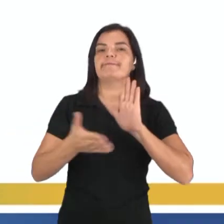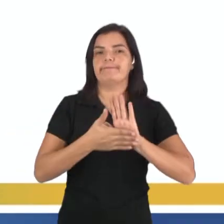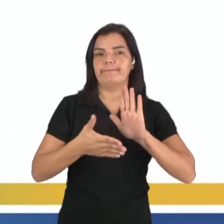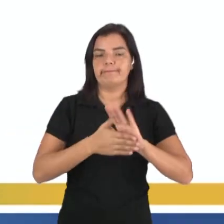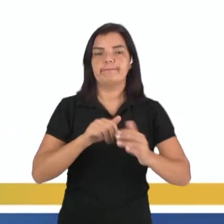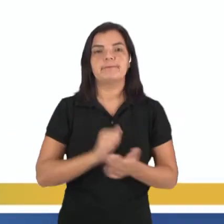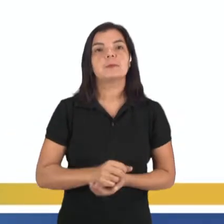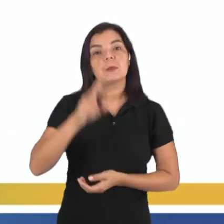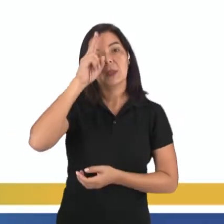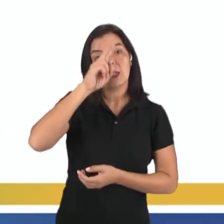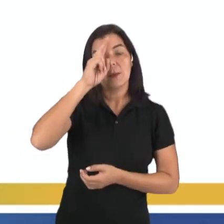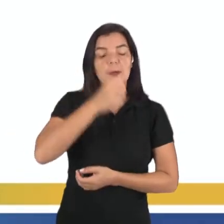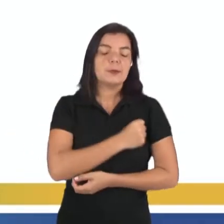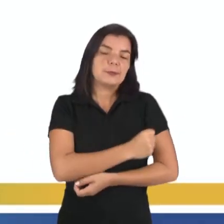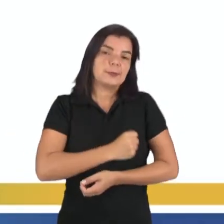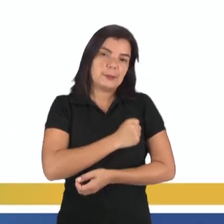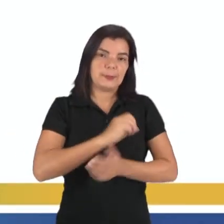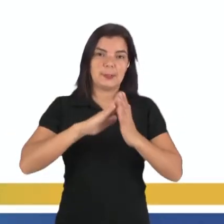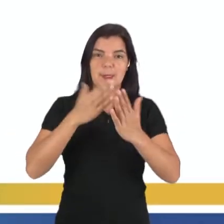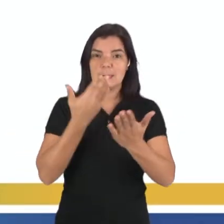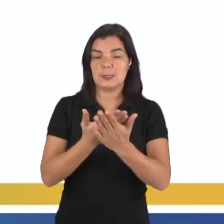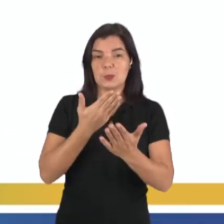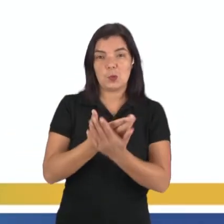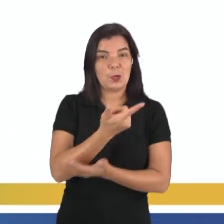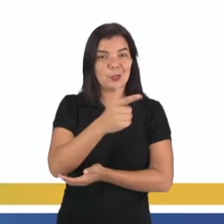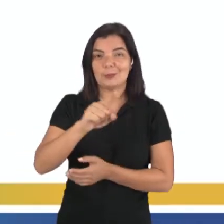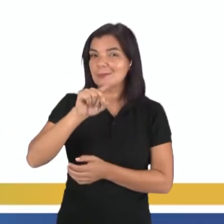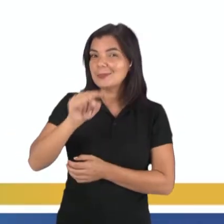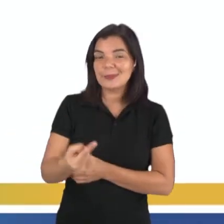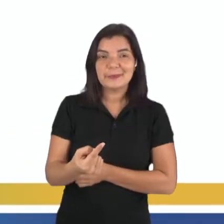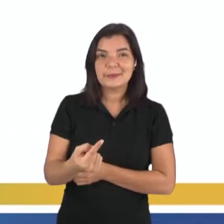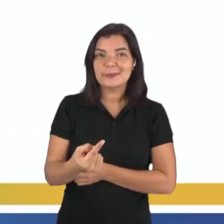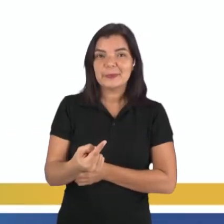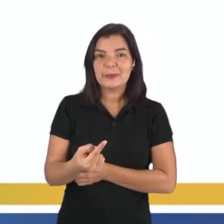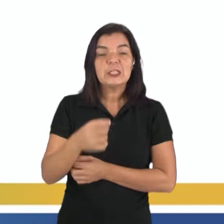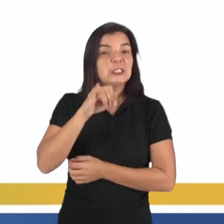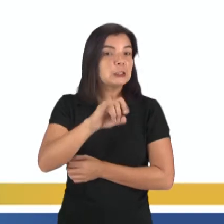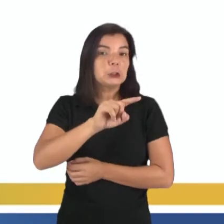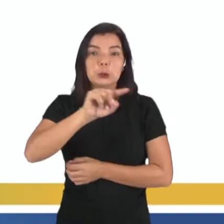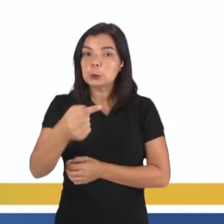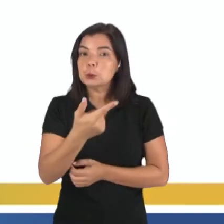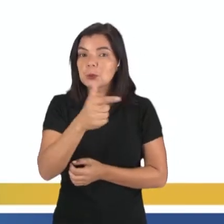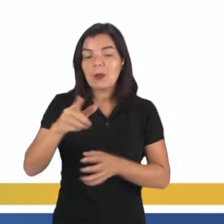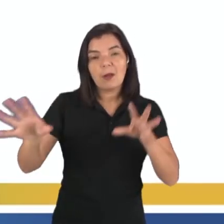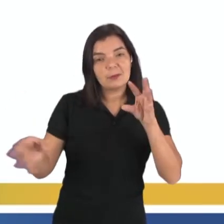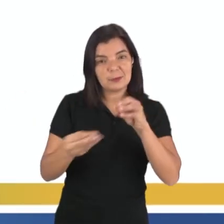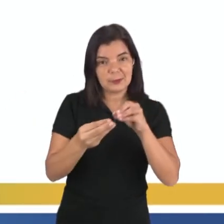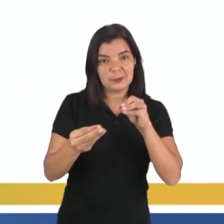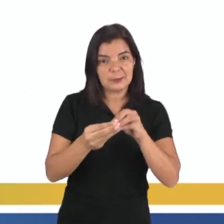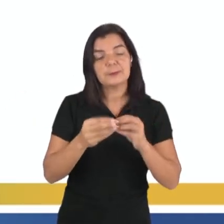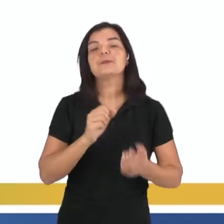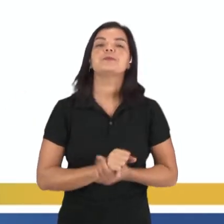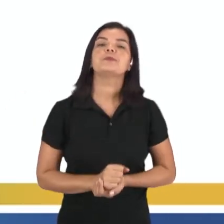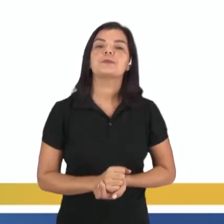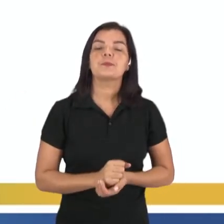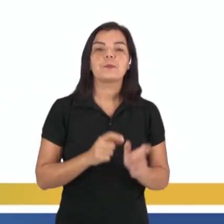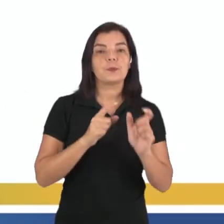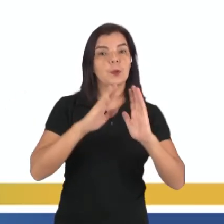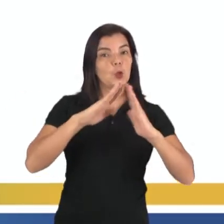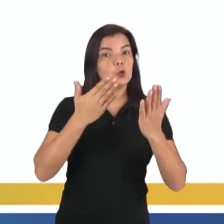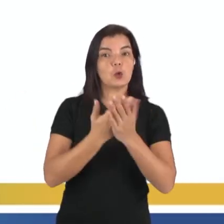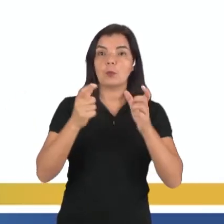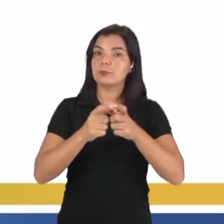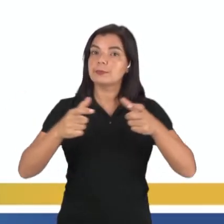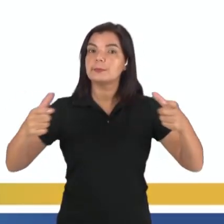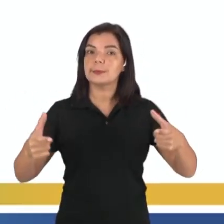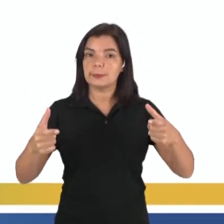para essa lembrança e a saudade da escola, eu observo que não tem vírgula. Se não tem vírgula, ele está restringindo. Olha só, o termo escola é muito